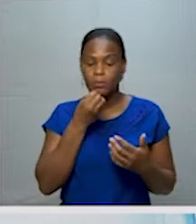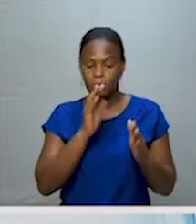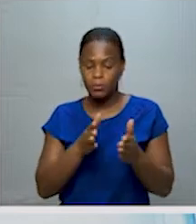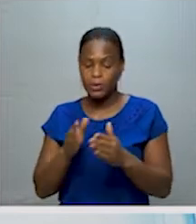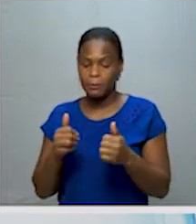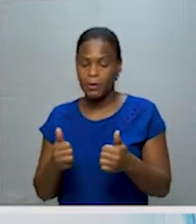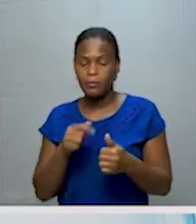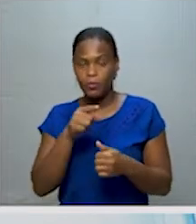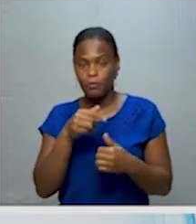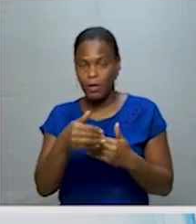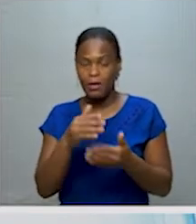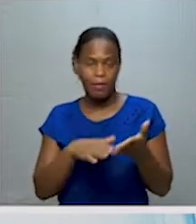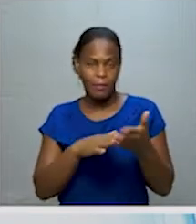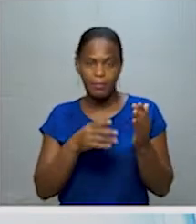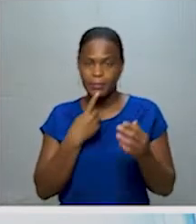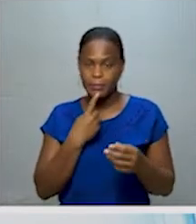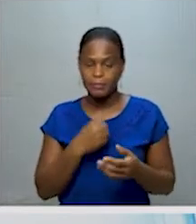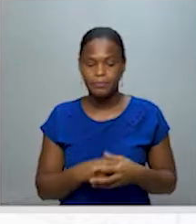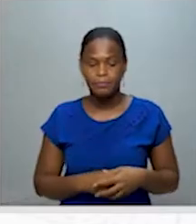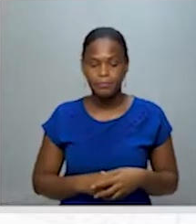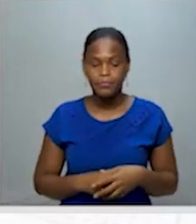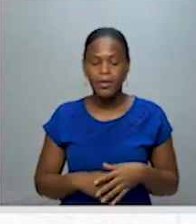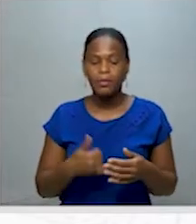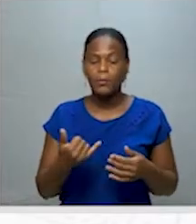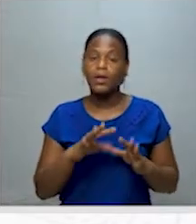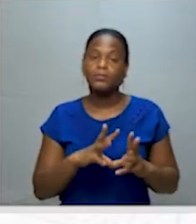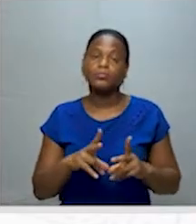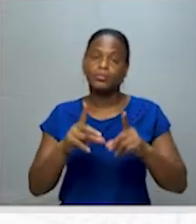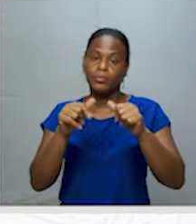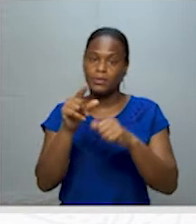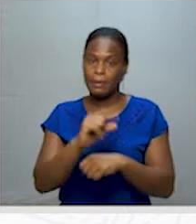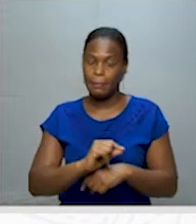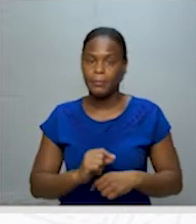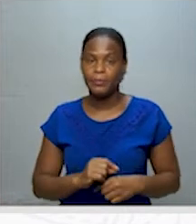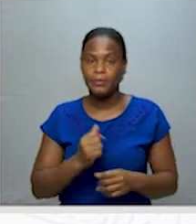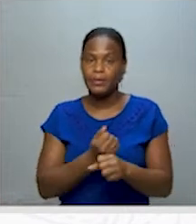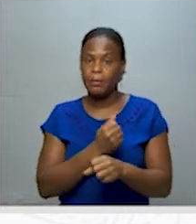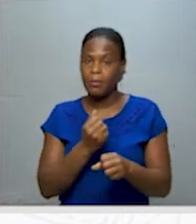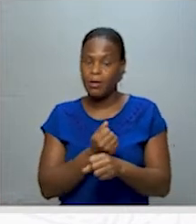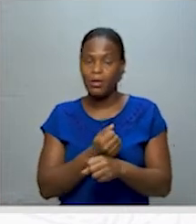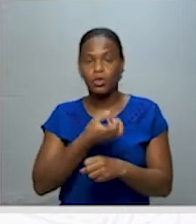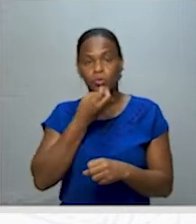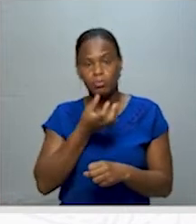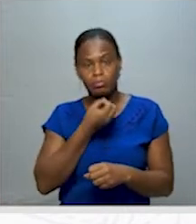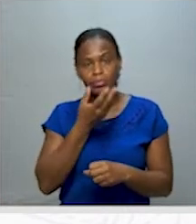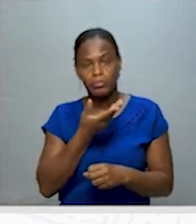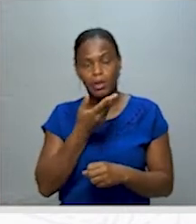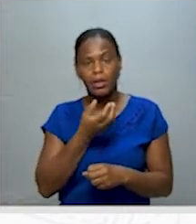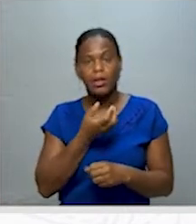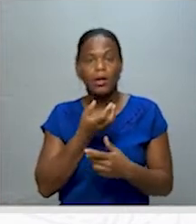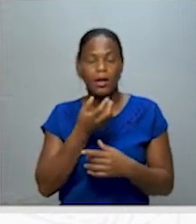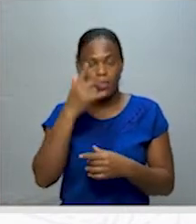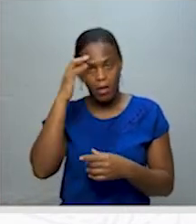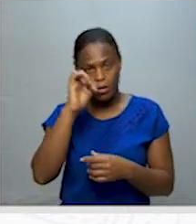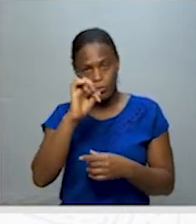este processo. E vocês vão entender rapidamente isto. Temos o desenvolvimento. Trabalha os argumentos, fundamenta